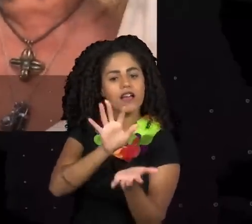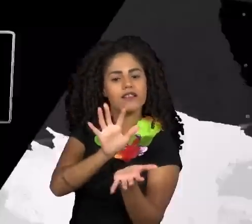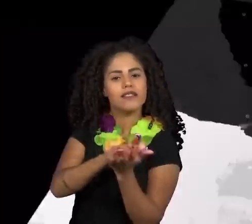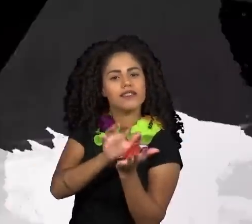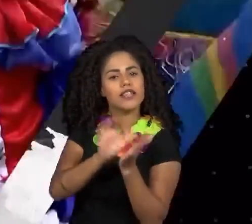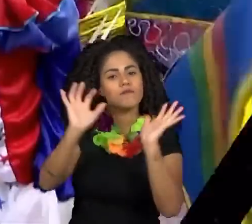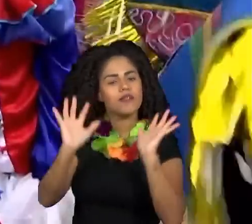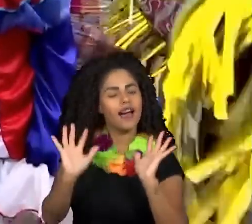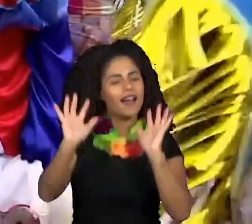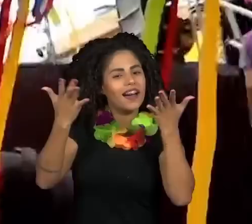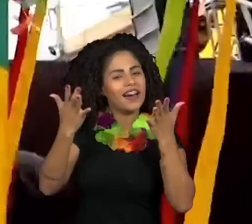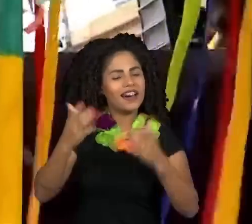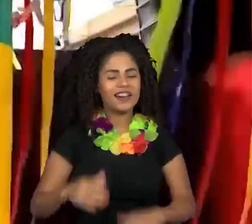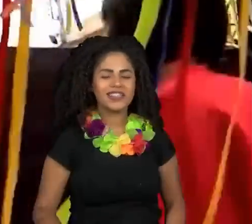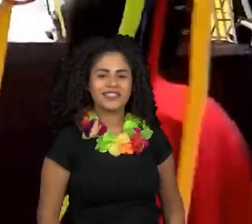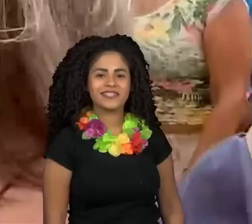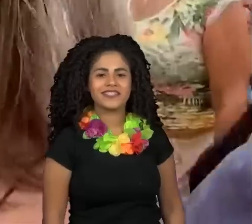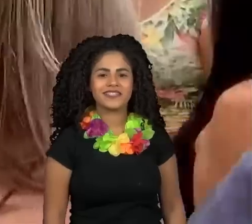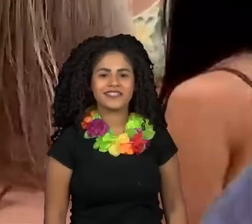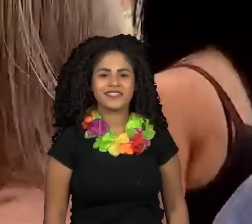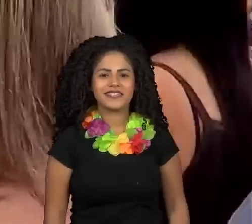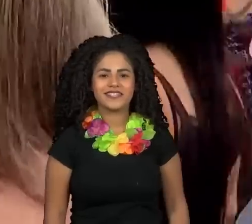celebra.